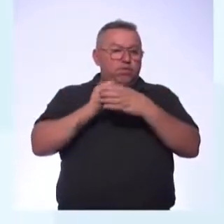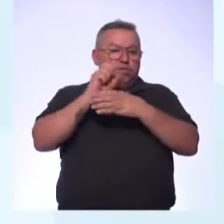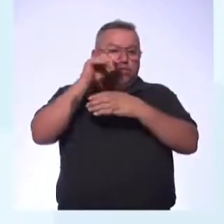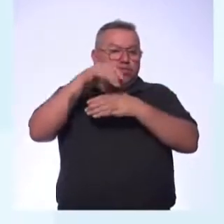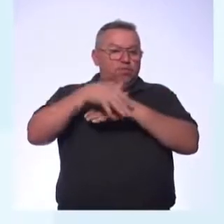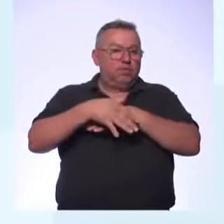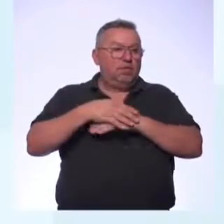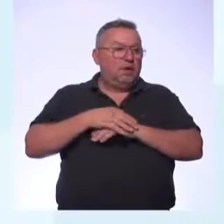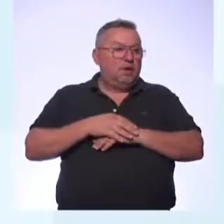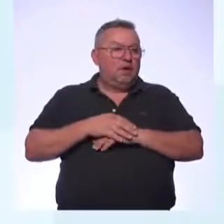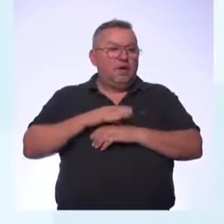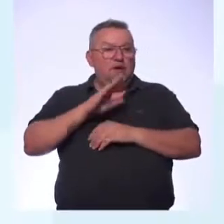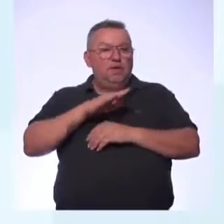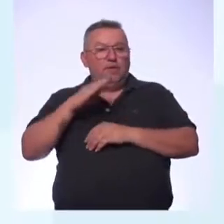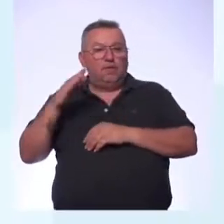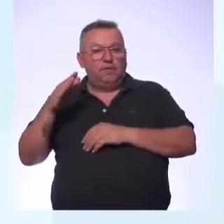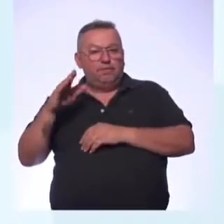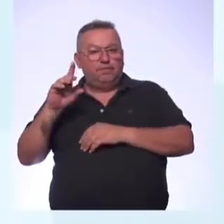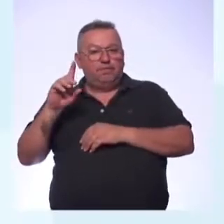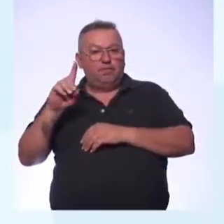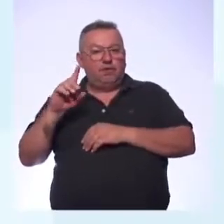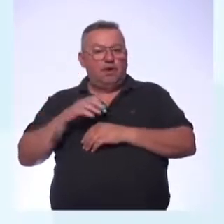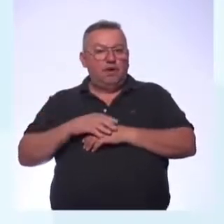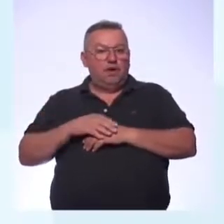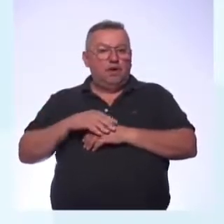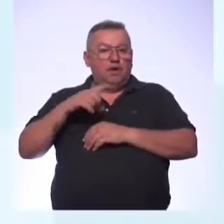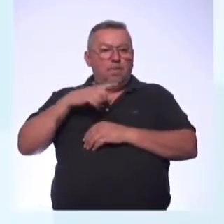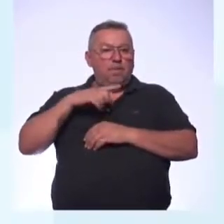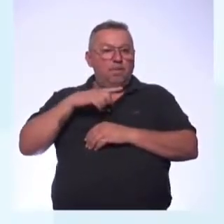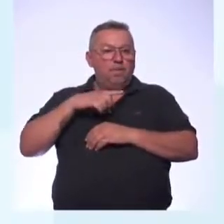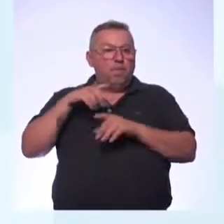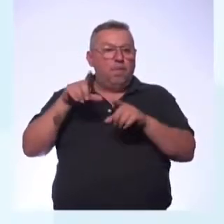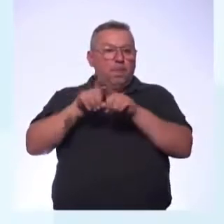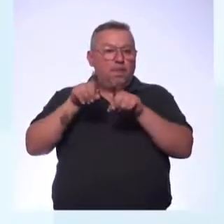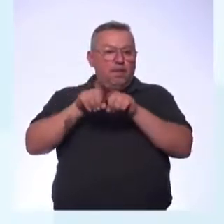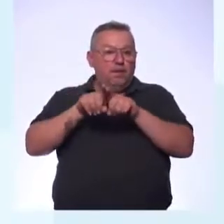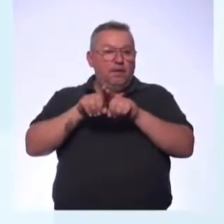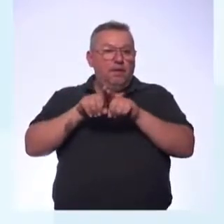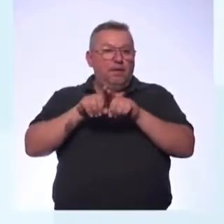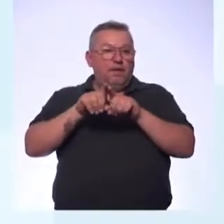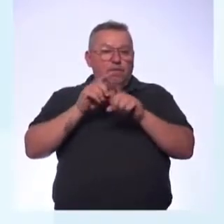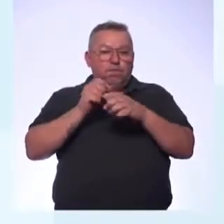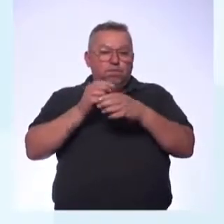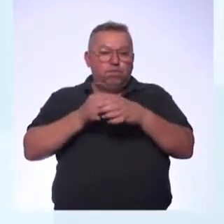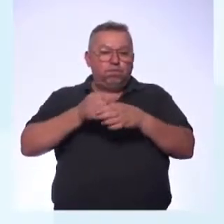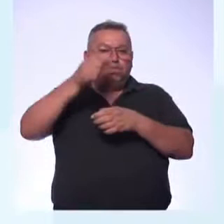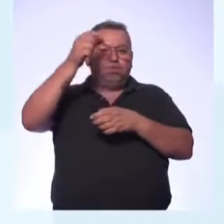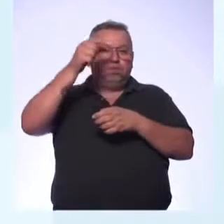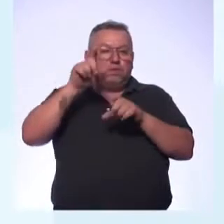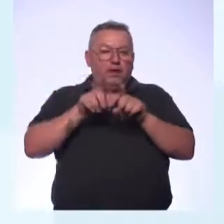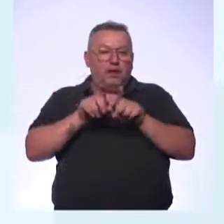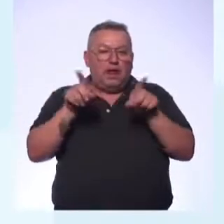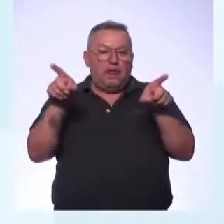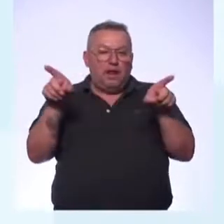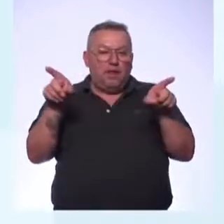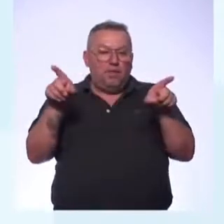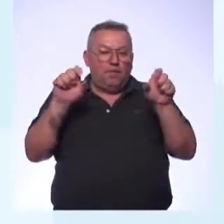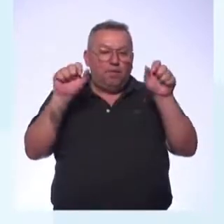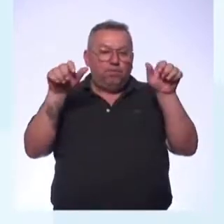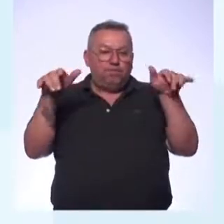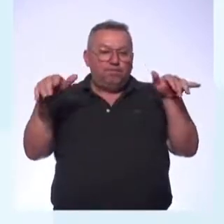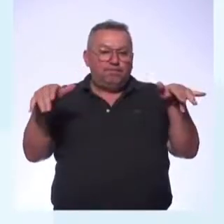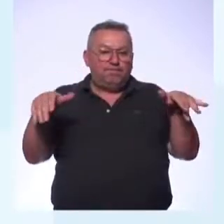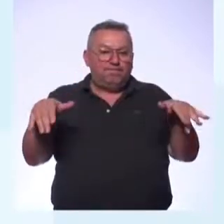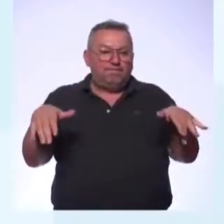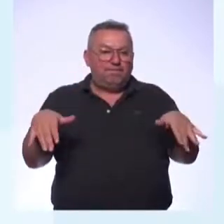lava. Já o da direita, já percebe aí que além de ele ter aí a chaminé central, ela tem chaminés laterais, que